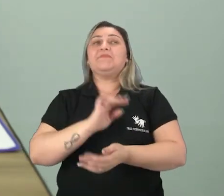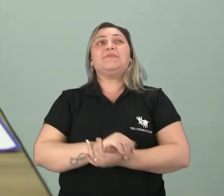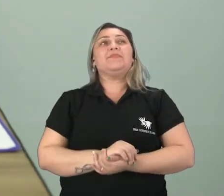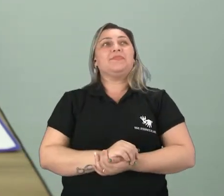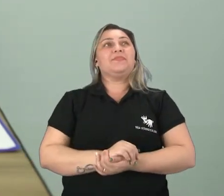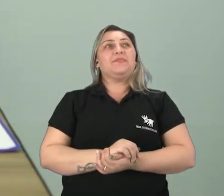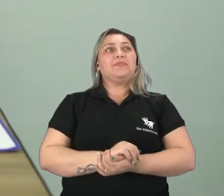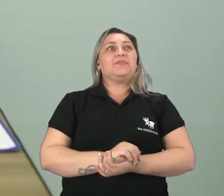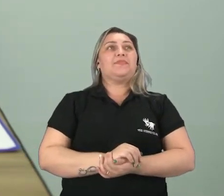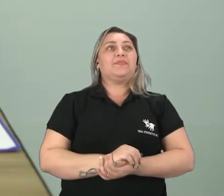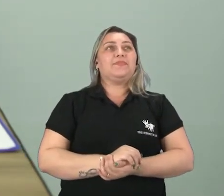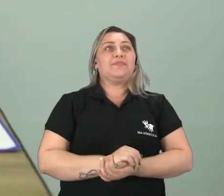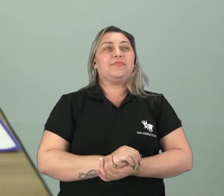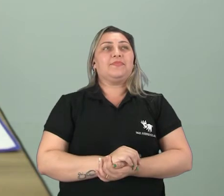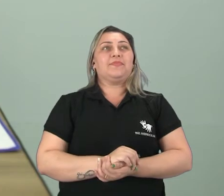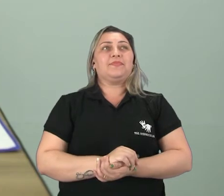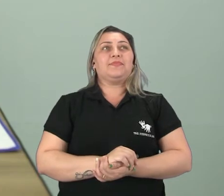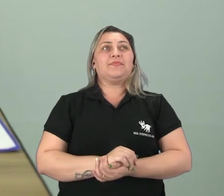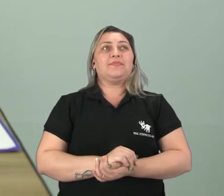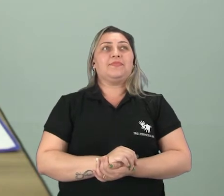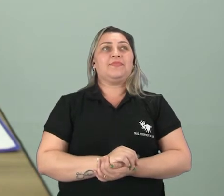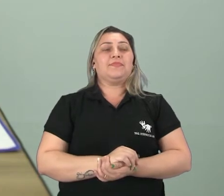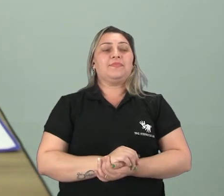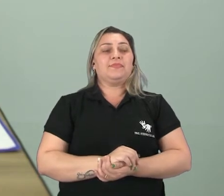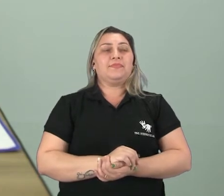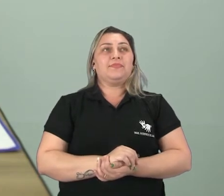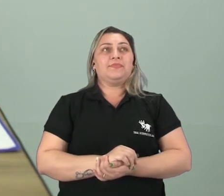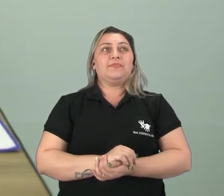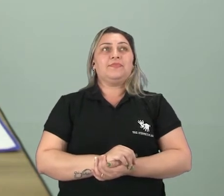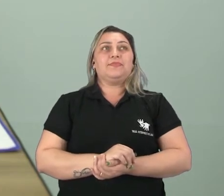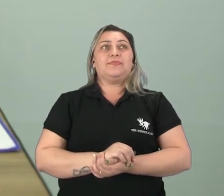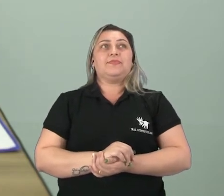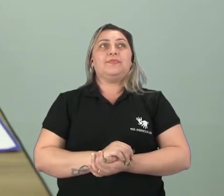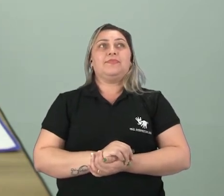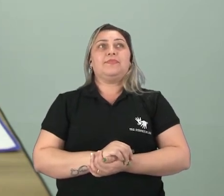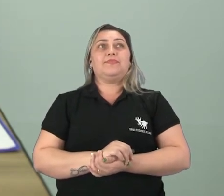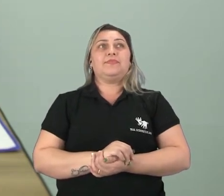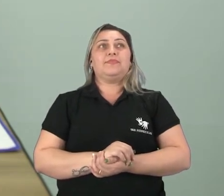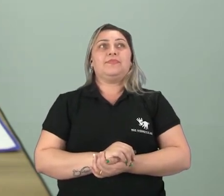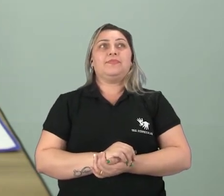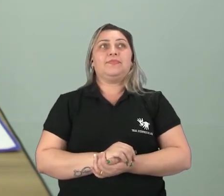né a mexer bastante aqui